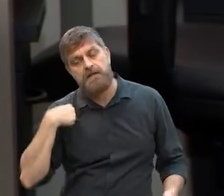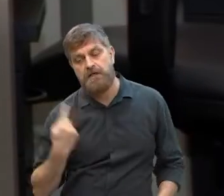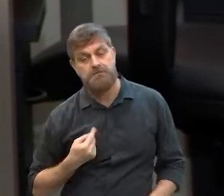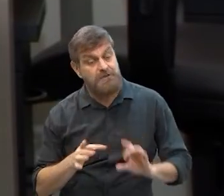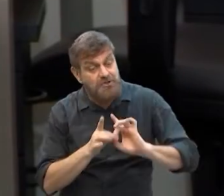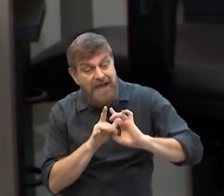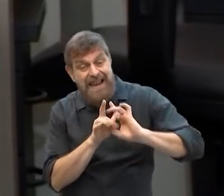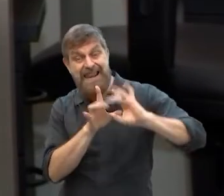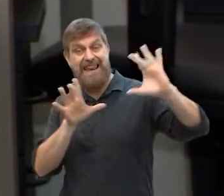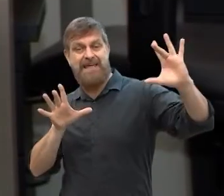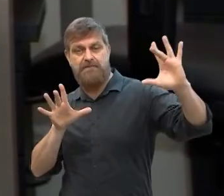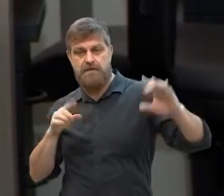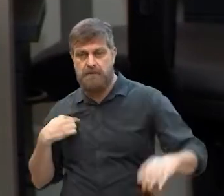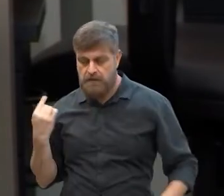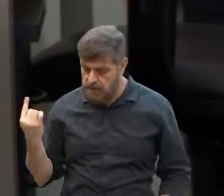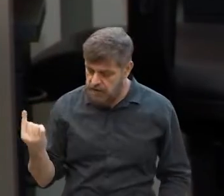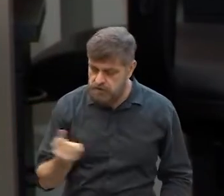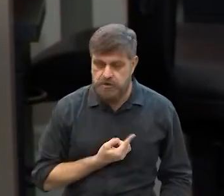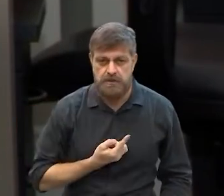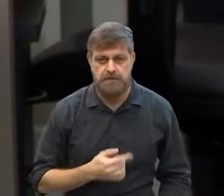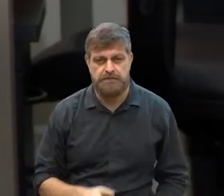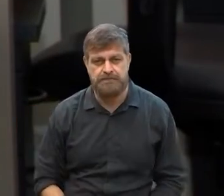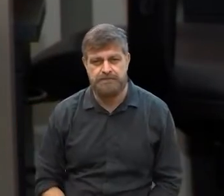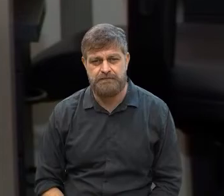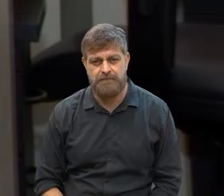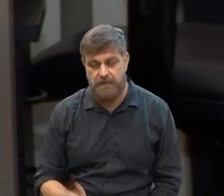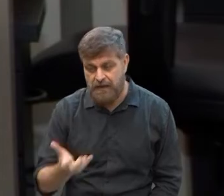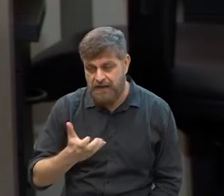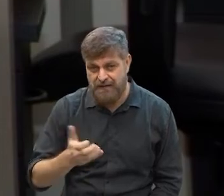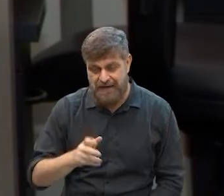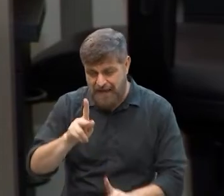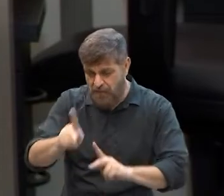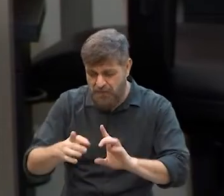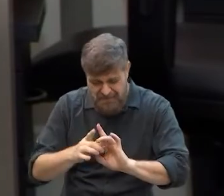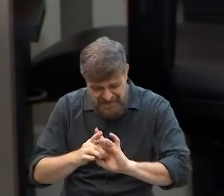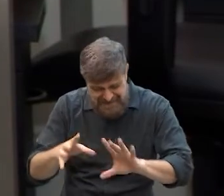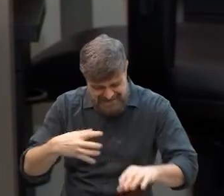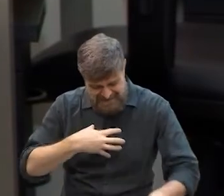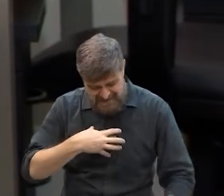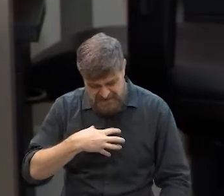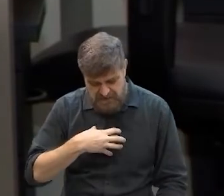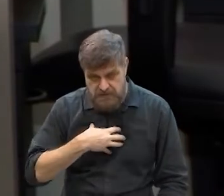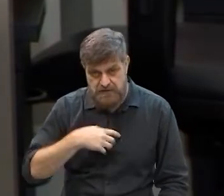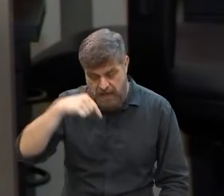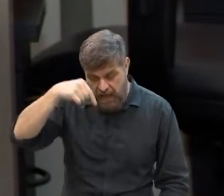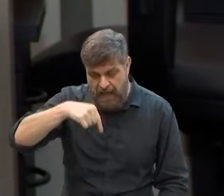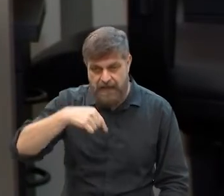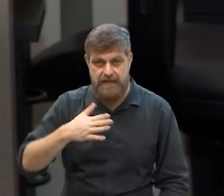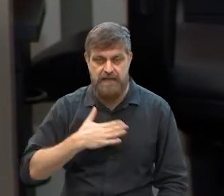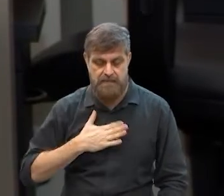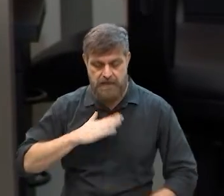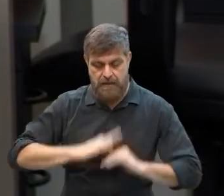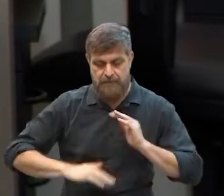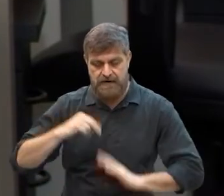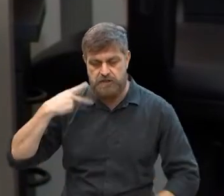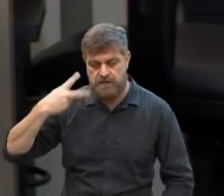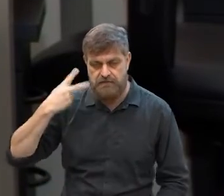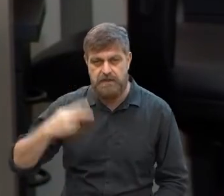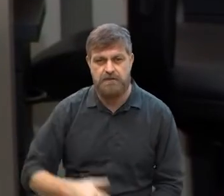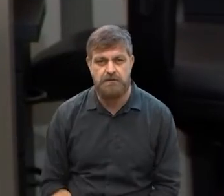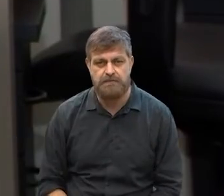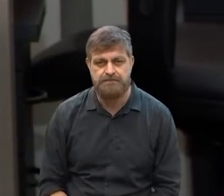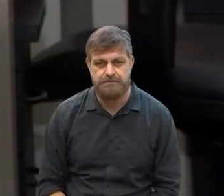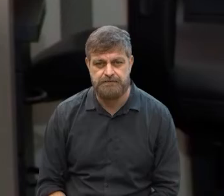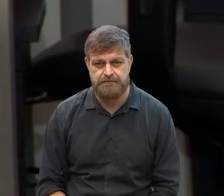do prefeito. Então, eu queria que vocês ficassem muito à vontade aqui no nosso mandato, né? Como eu já disse,